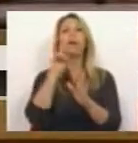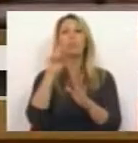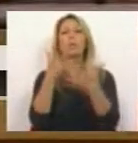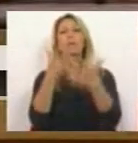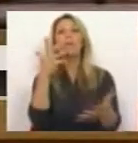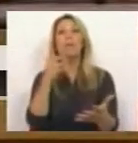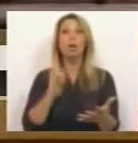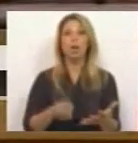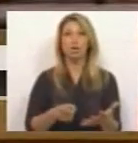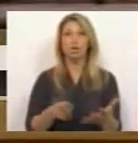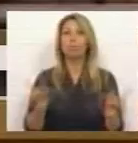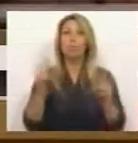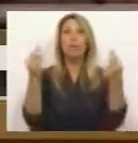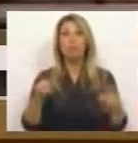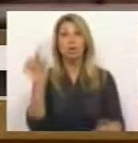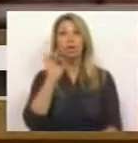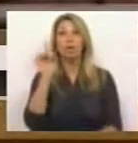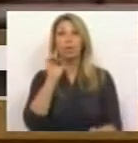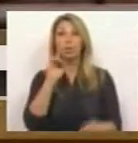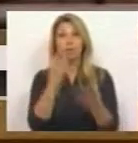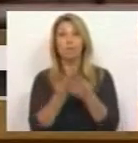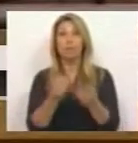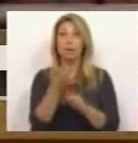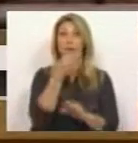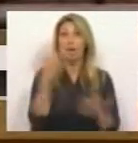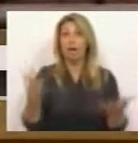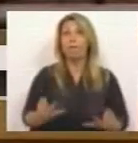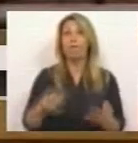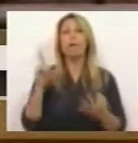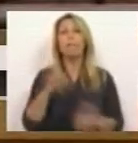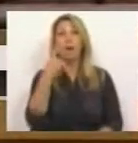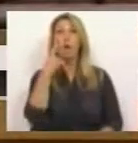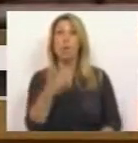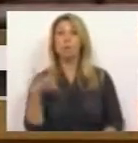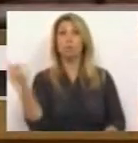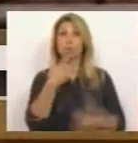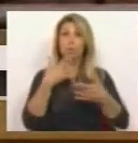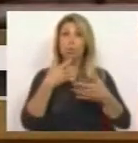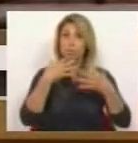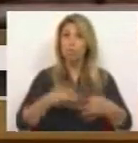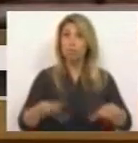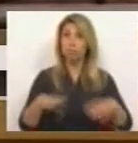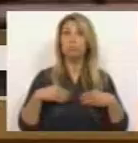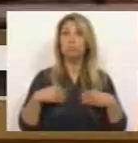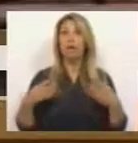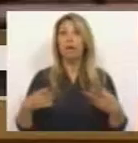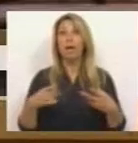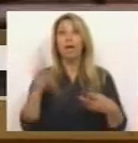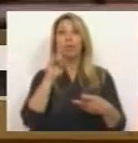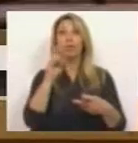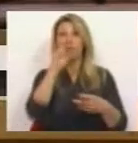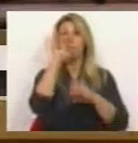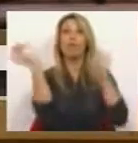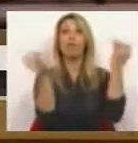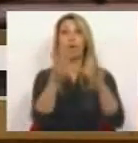sublinhar não só a importância da matéria abordada, mas também o reconhecimento unânime da importância que a floresta e o mundo